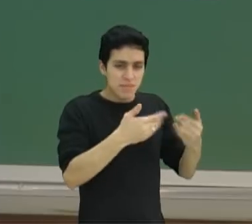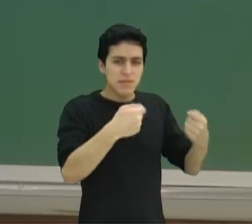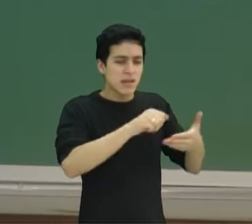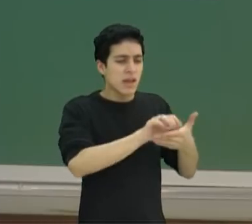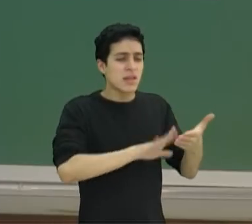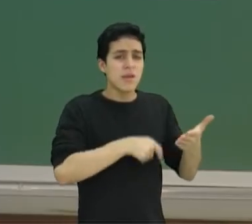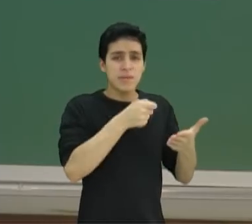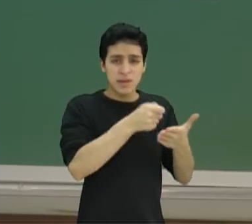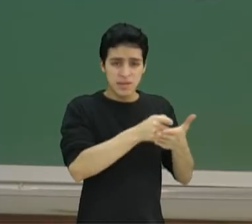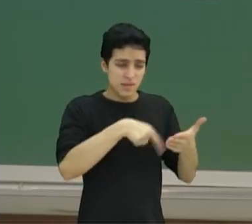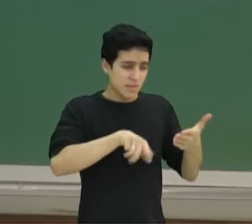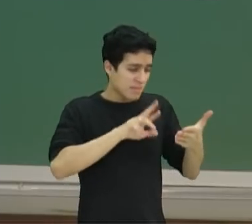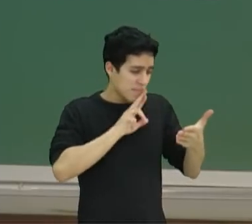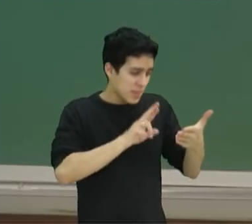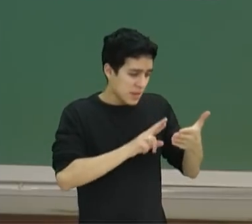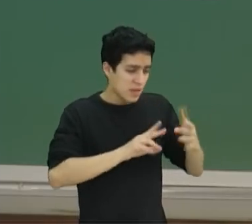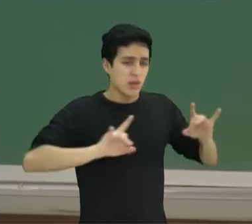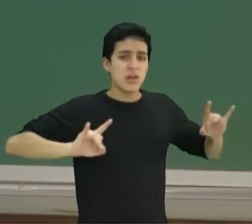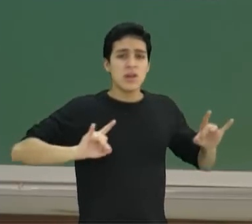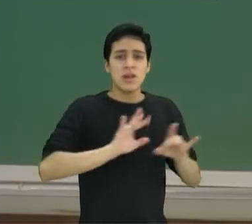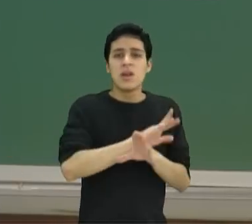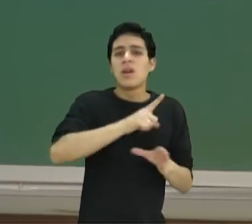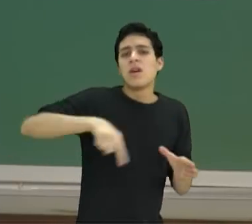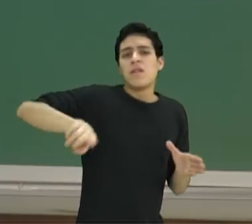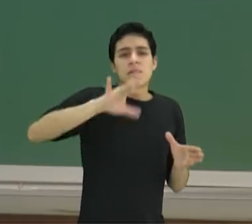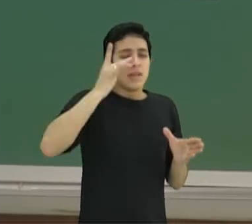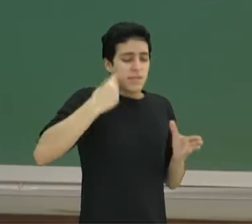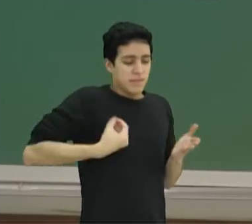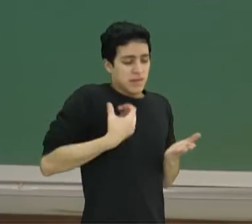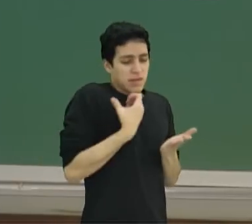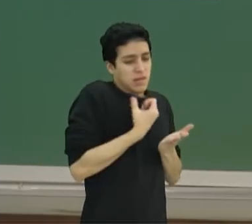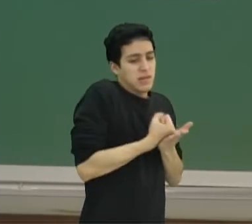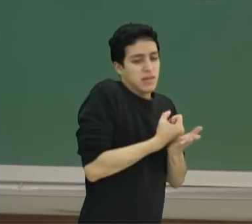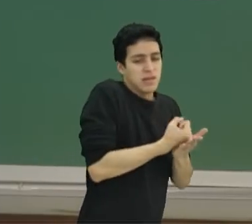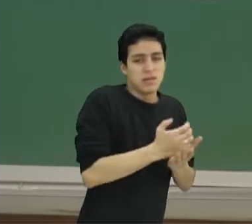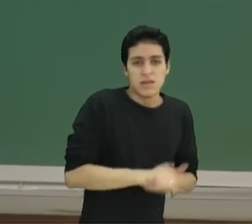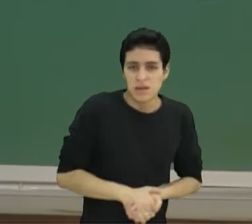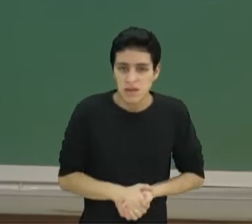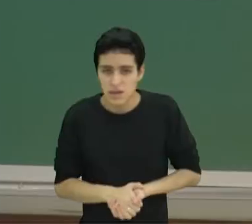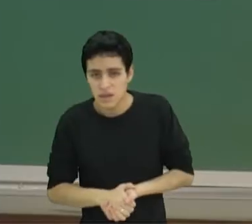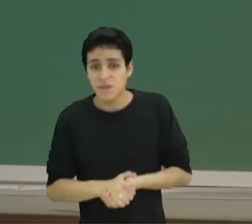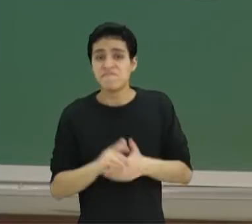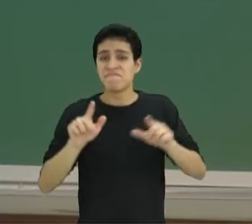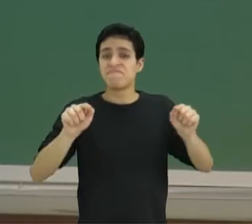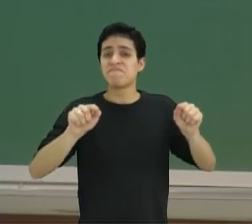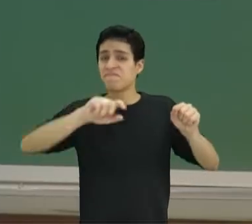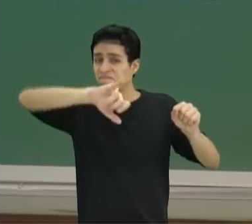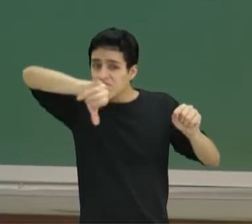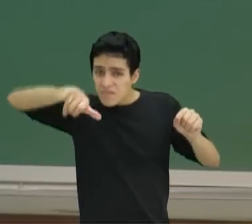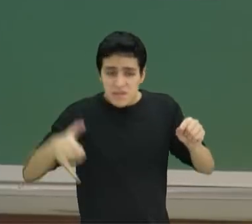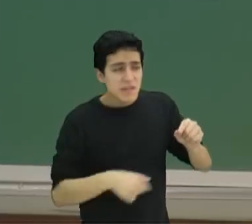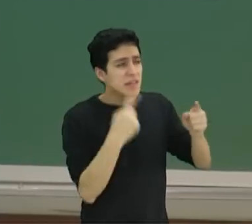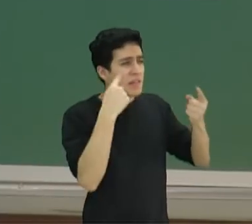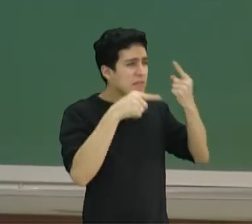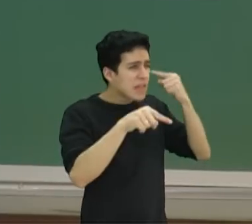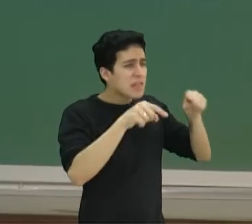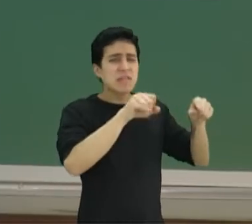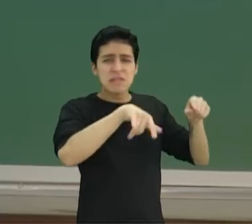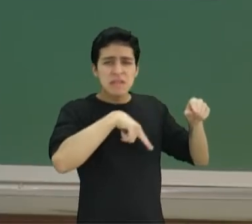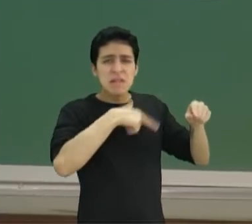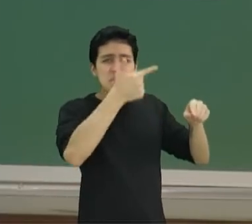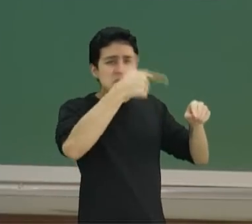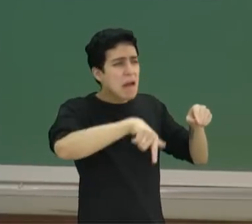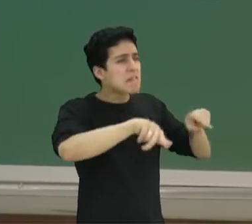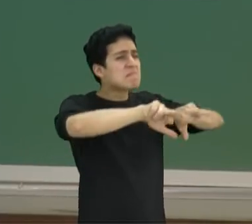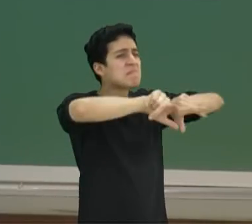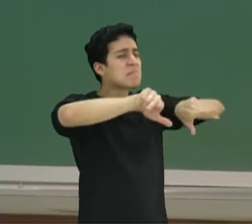e respondê-la. Assim você registra automaticamente a sua presença. Aproveite também e veja os demais materiais e faça